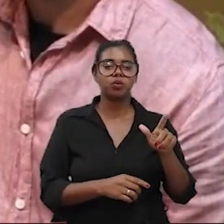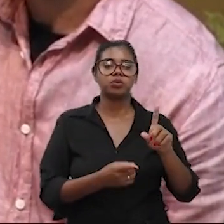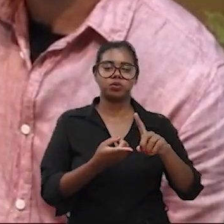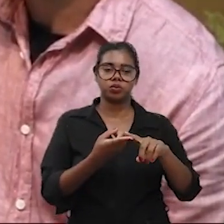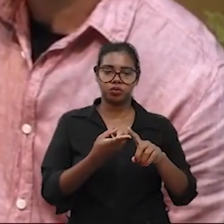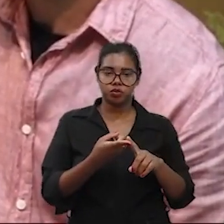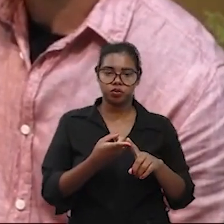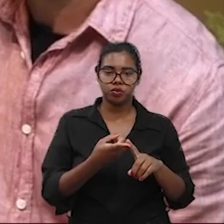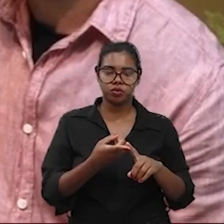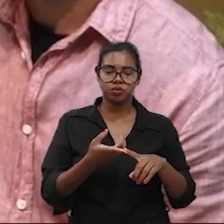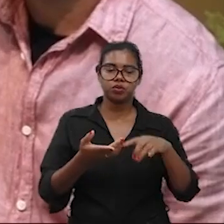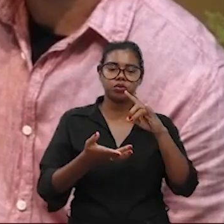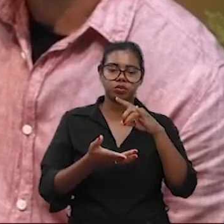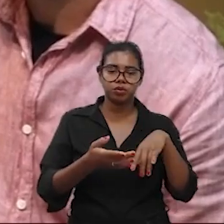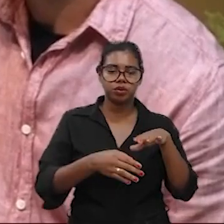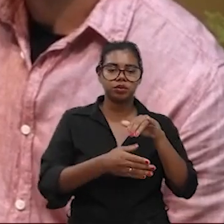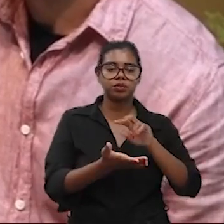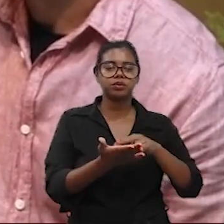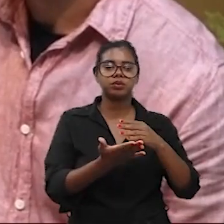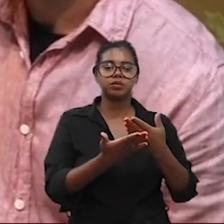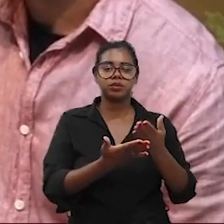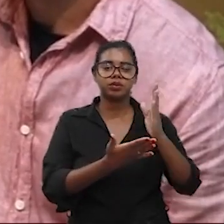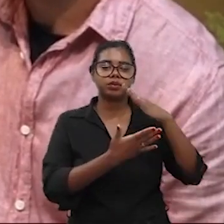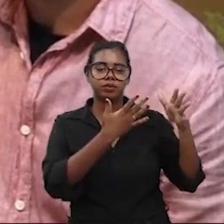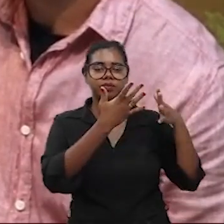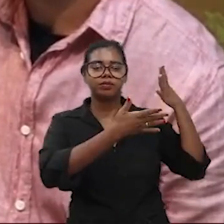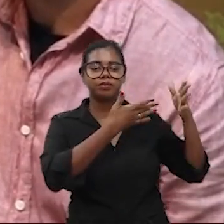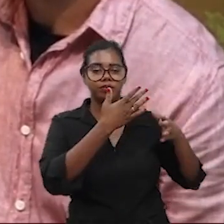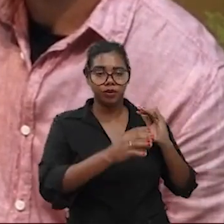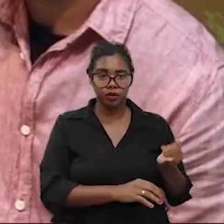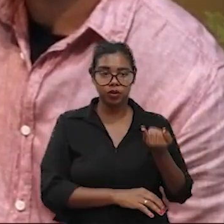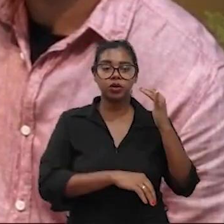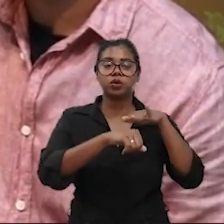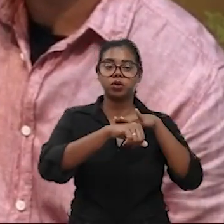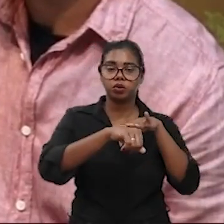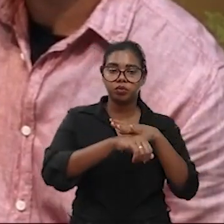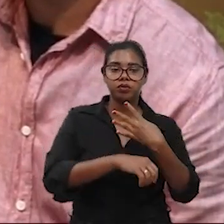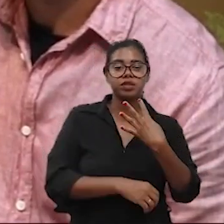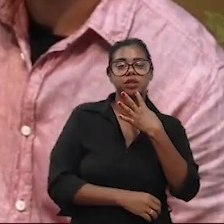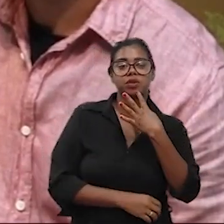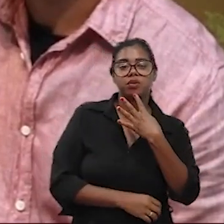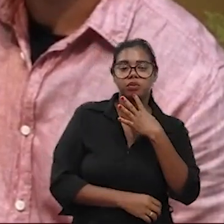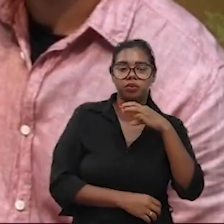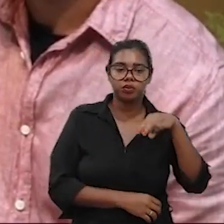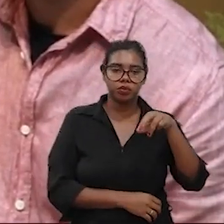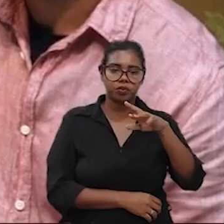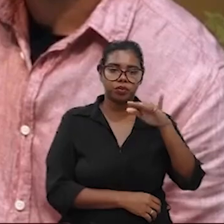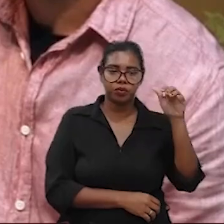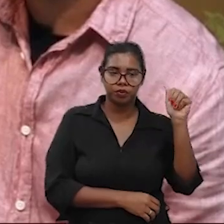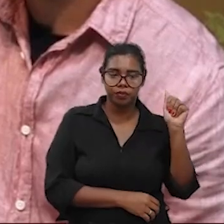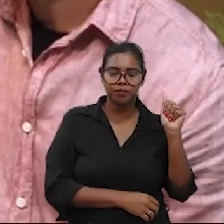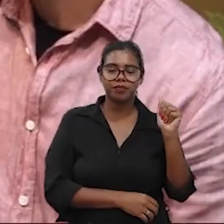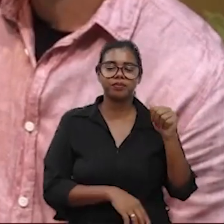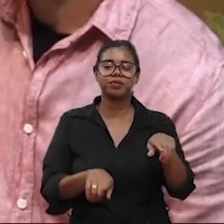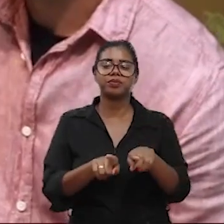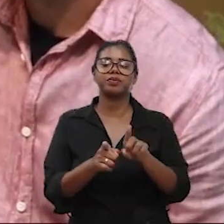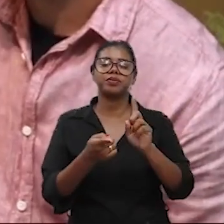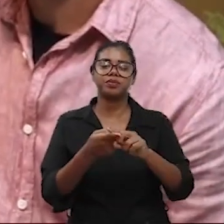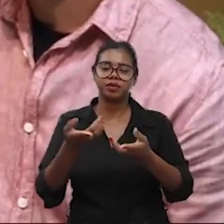tive a oportunidade de conhecer Marília, de conversar com Marília, né? E aí a gente